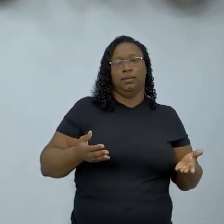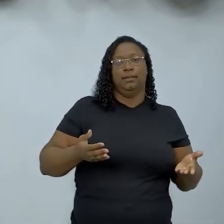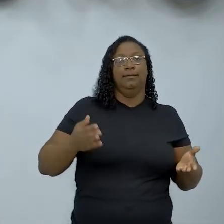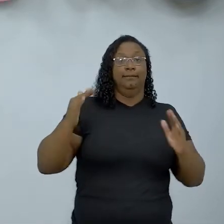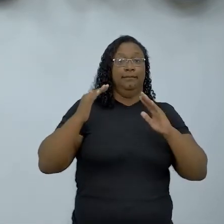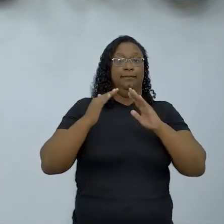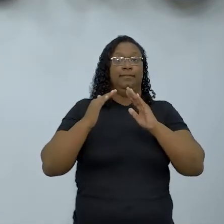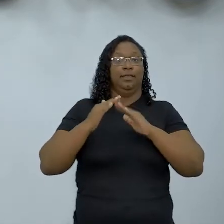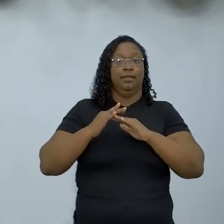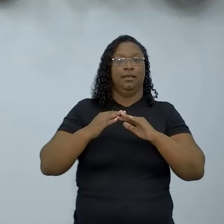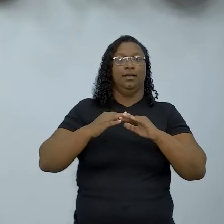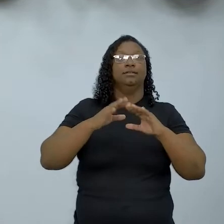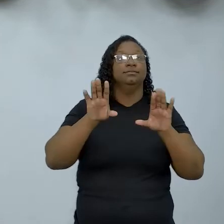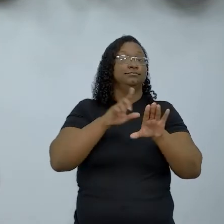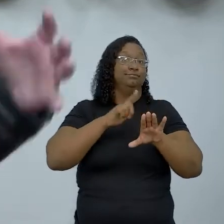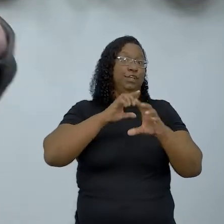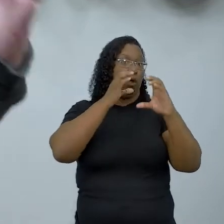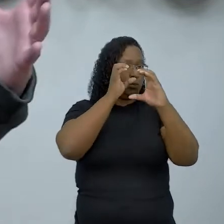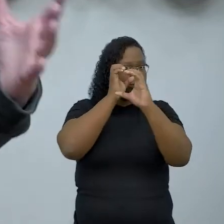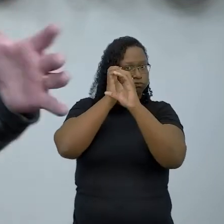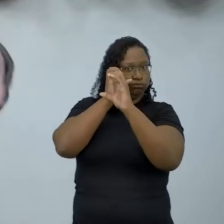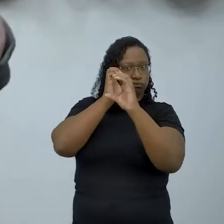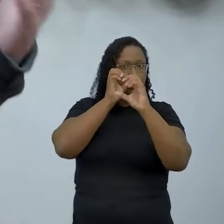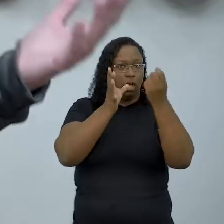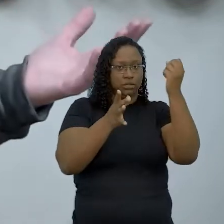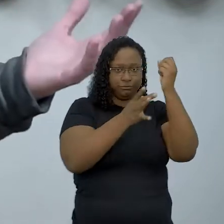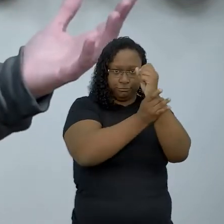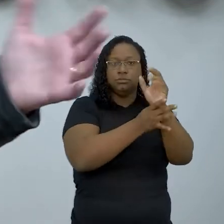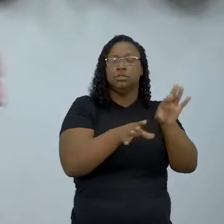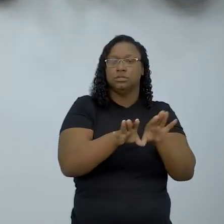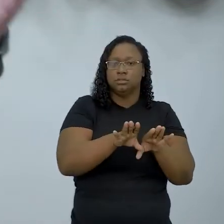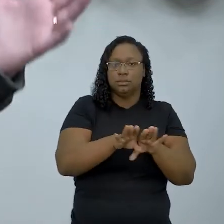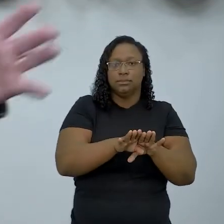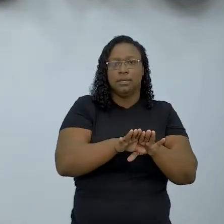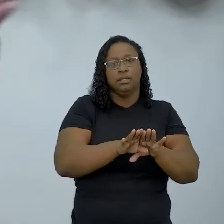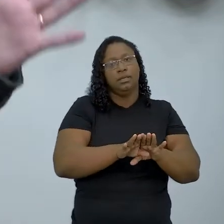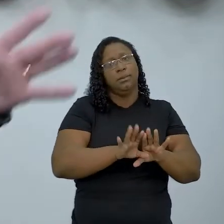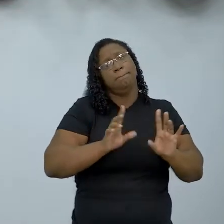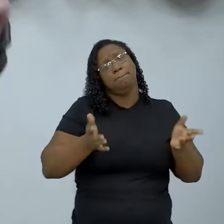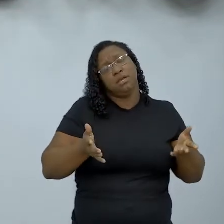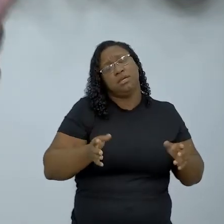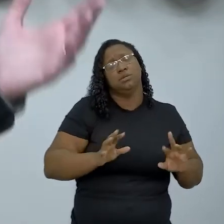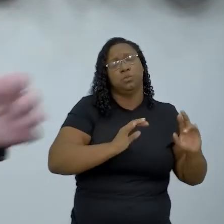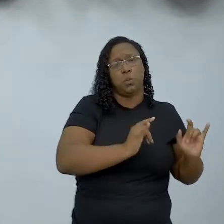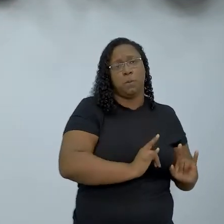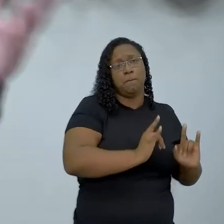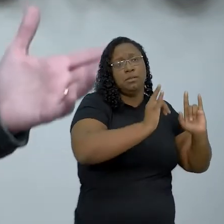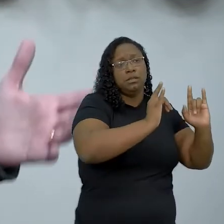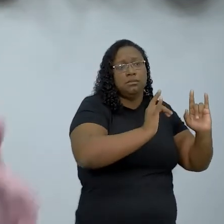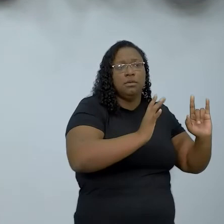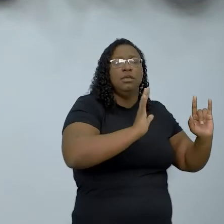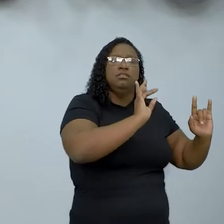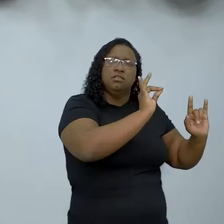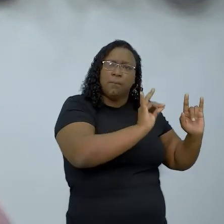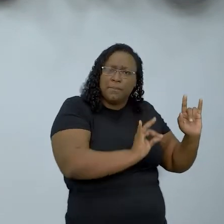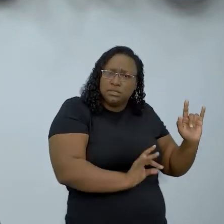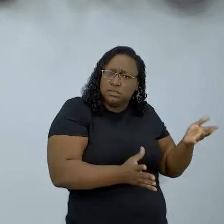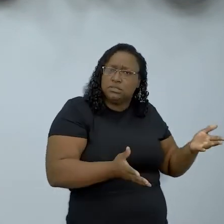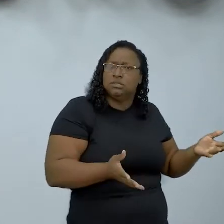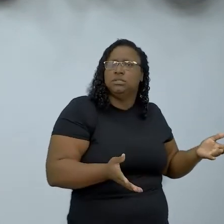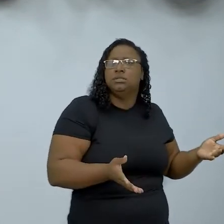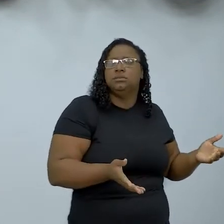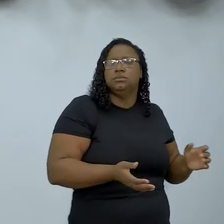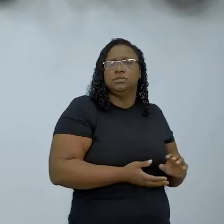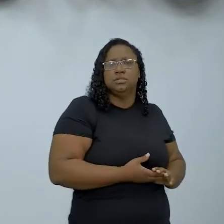mais também, porque tinha câmera, tem câmera de segurança, não sei o quê. No apartamento já é um pouco mais, né? Residência, você já tem outras vantagens, então